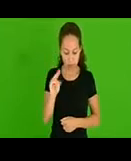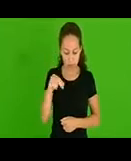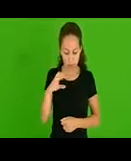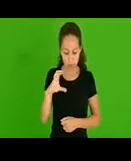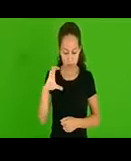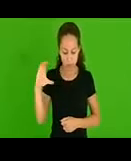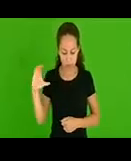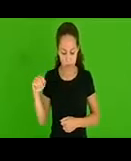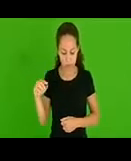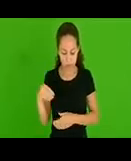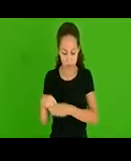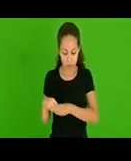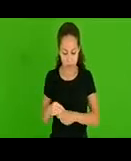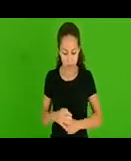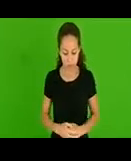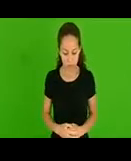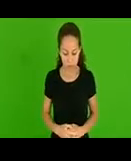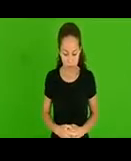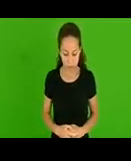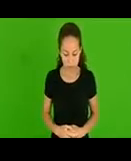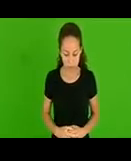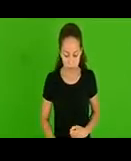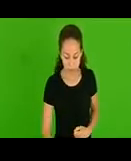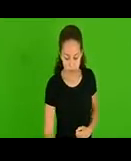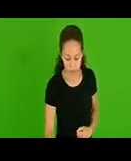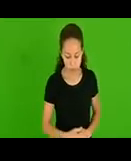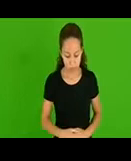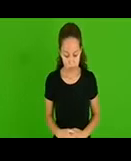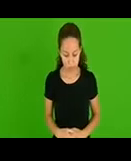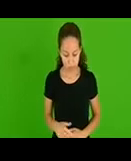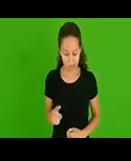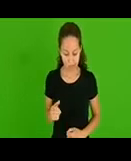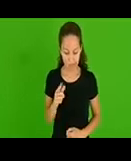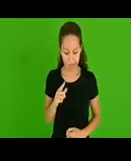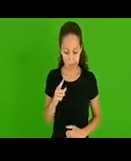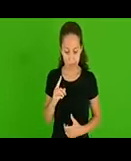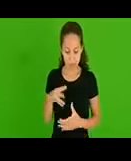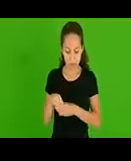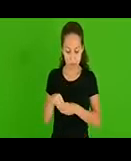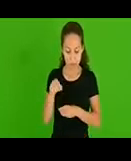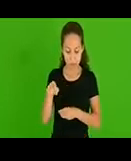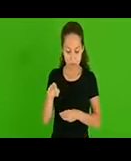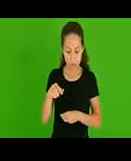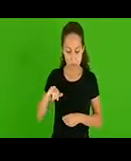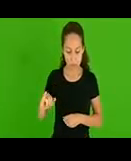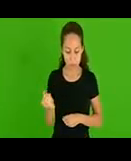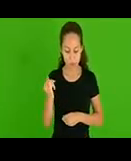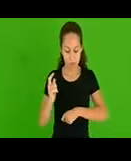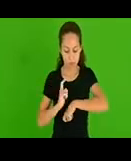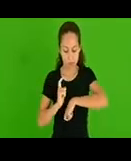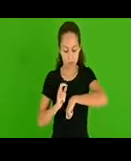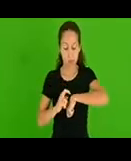O projeto político-pedagógico está sempre aberto, provocando, questionando as crenças, as práticas,